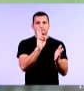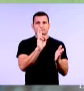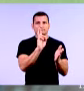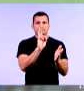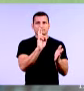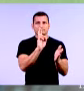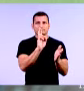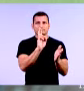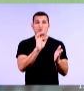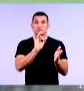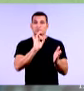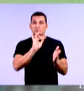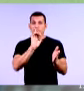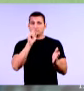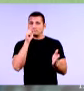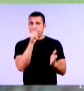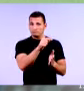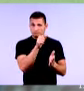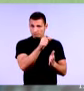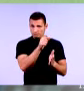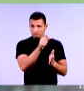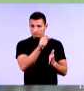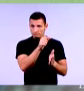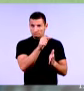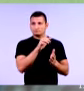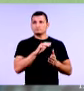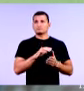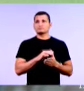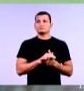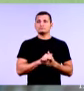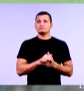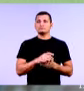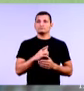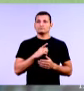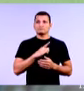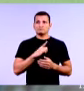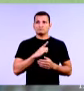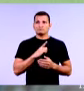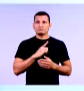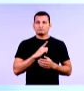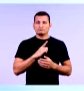e somente a ele. Okay? Bom, temos dois pontos aqui